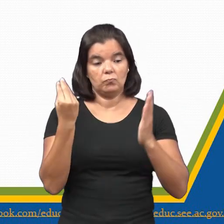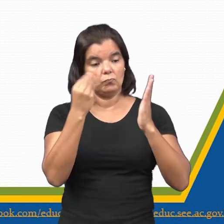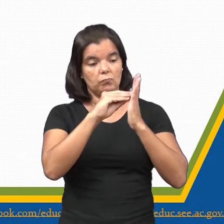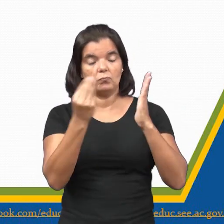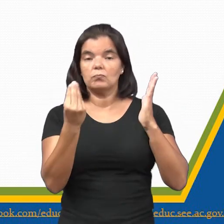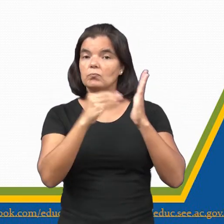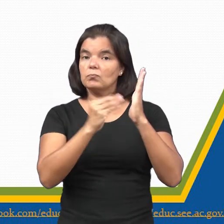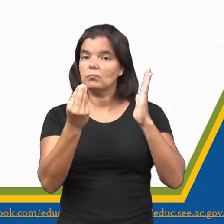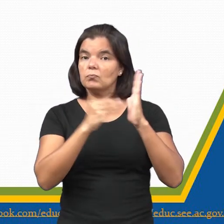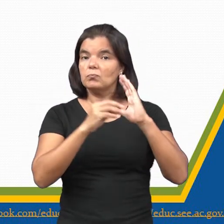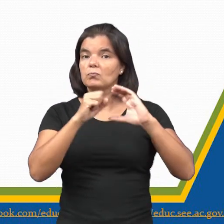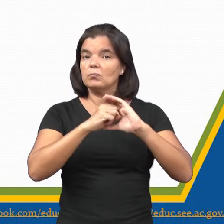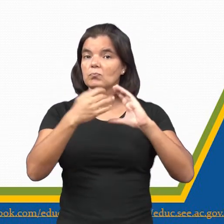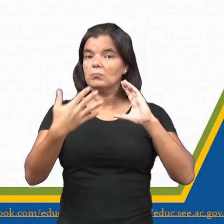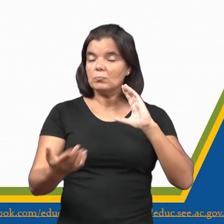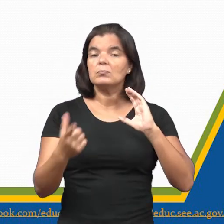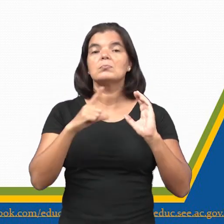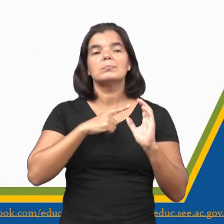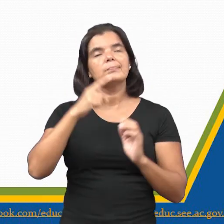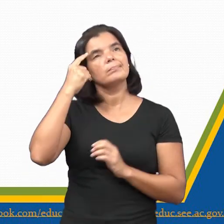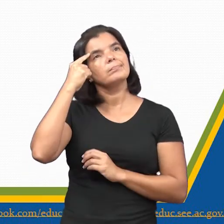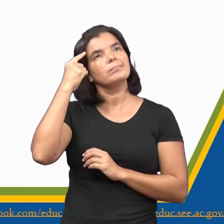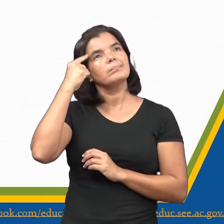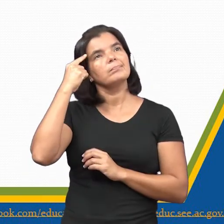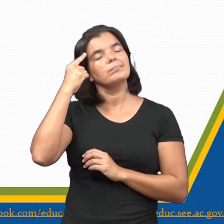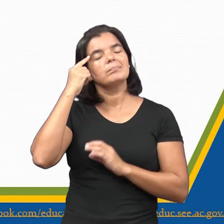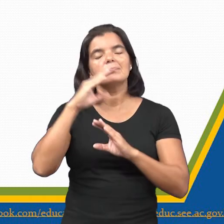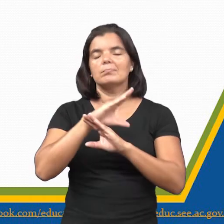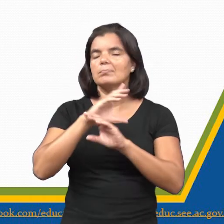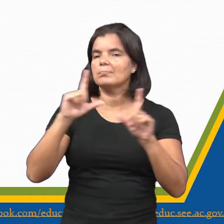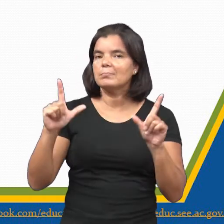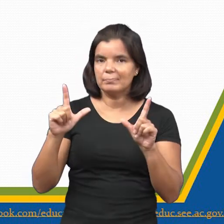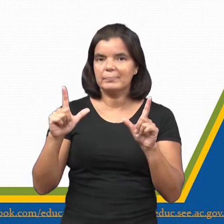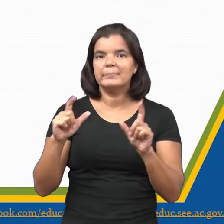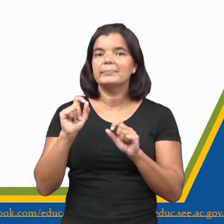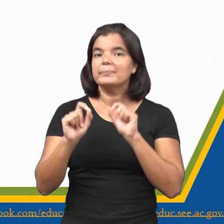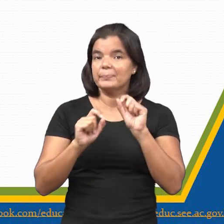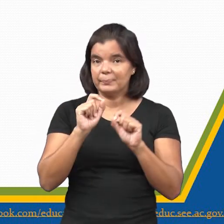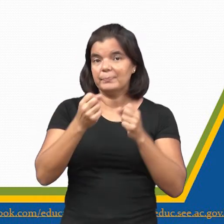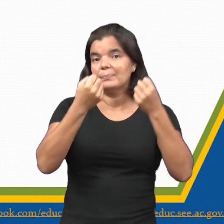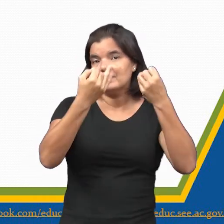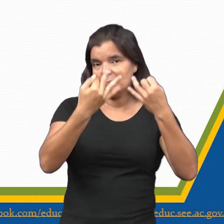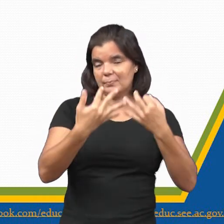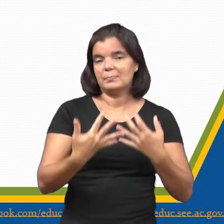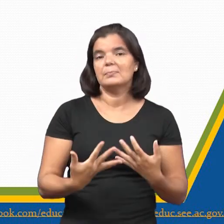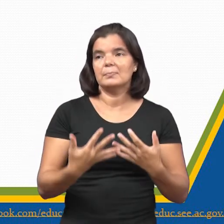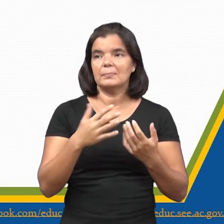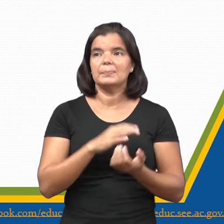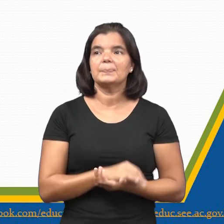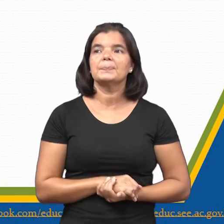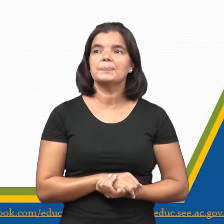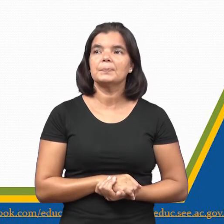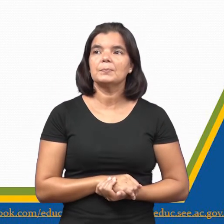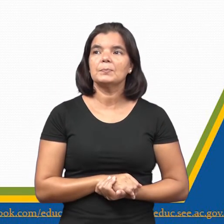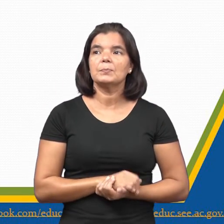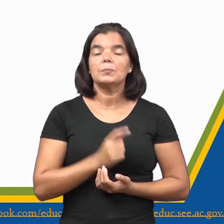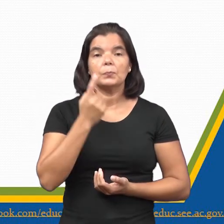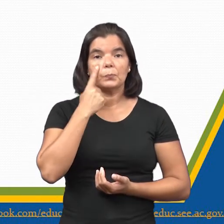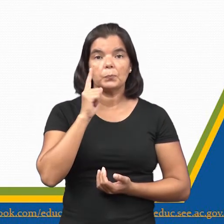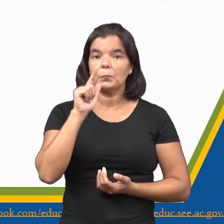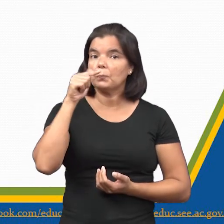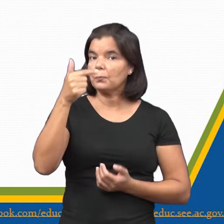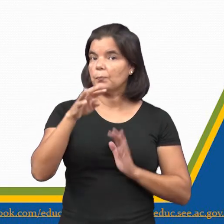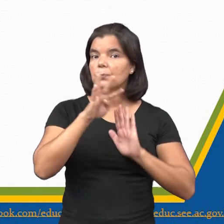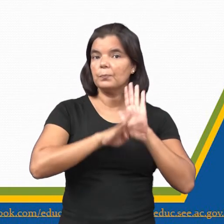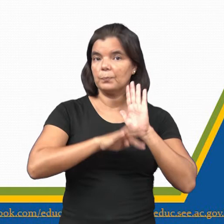colocar essas características, nós podemos imaginar claramente aquilo que ela está falando. Olha